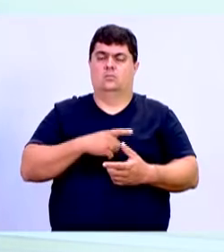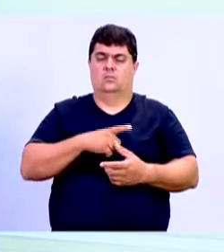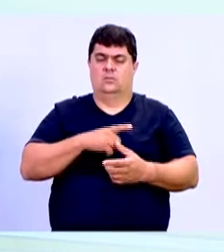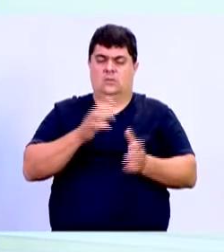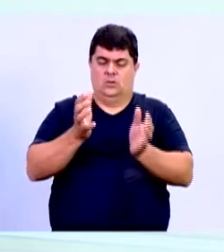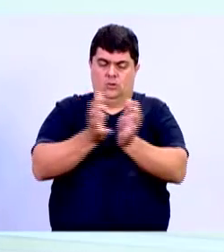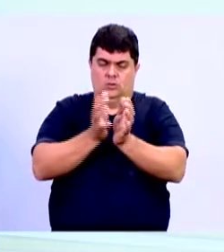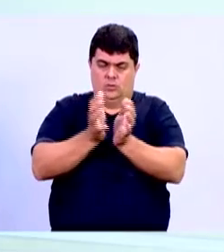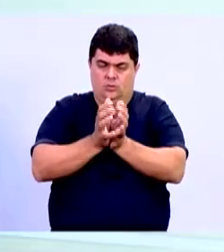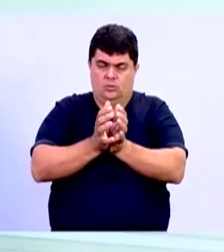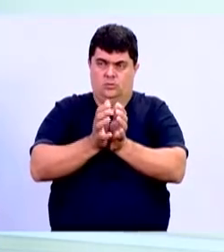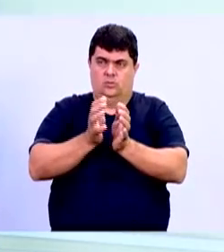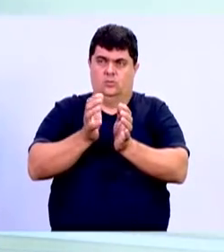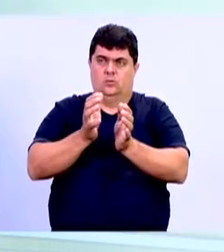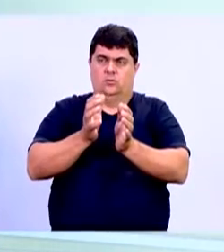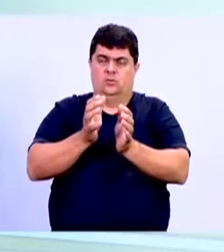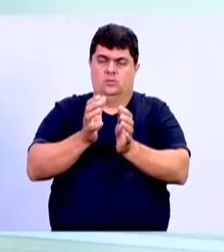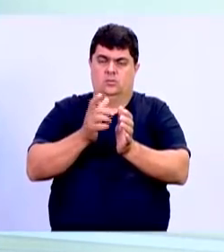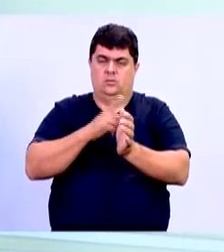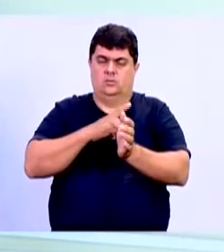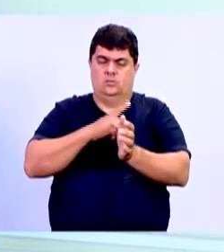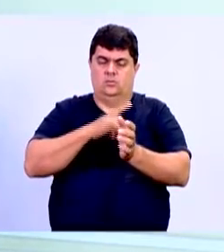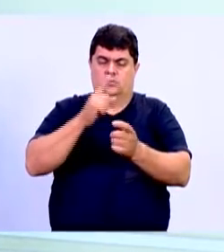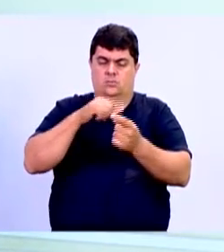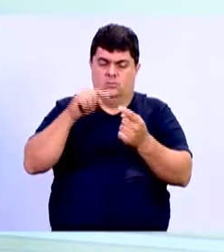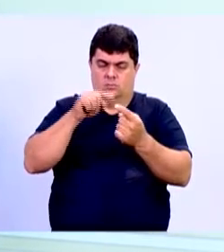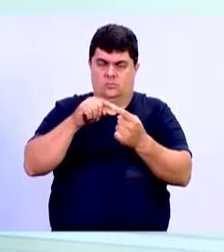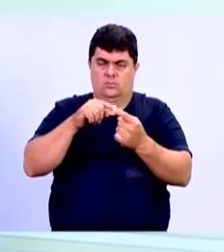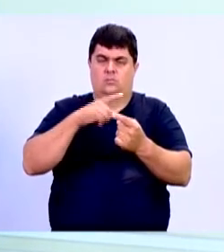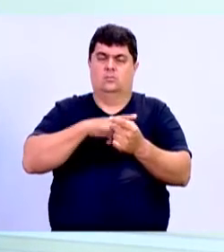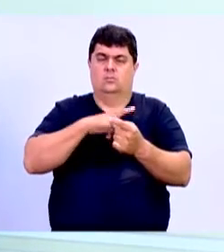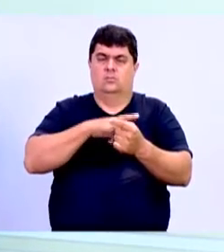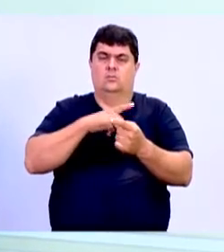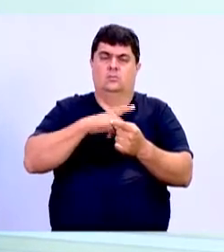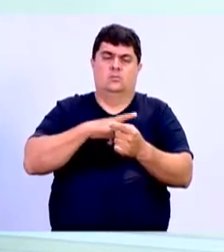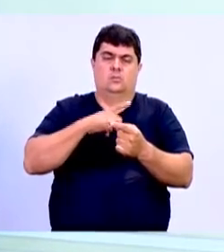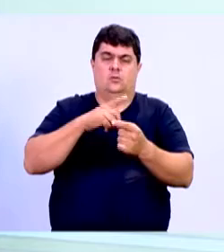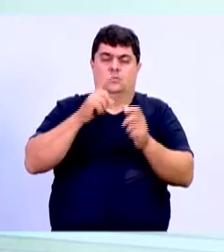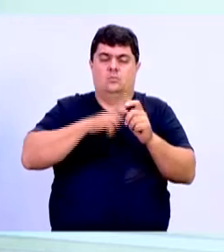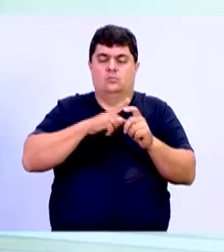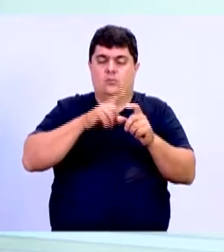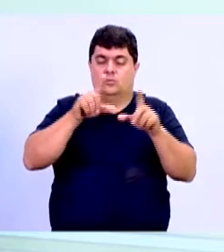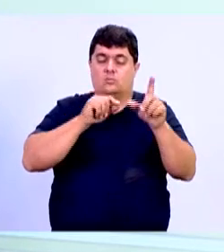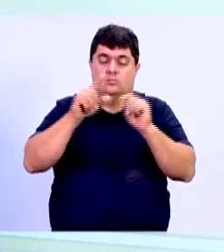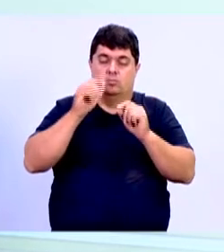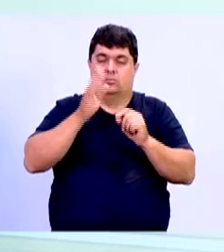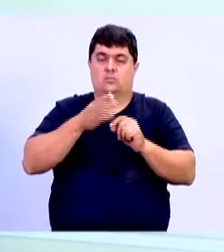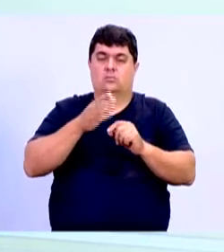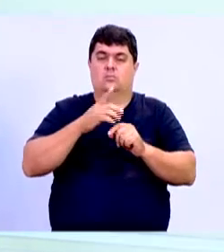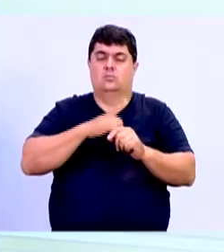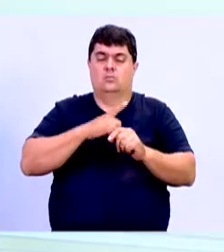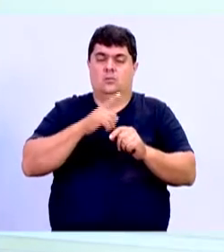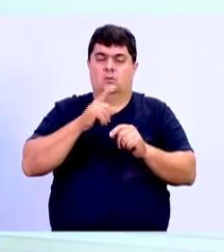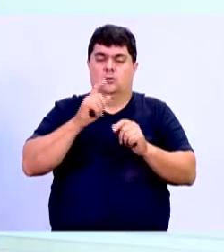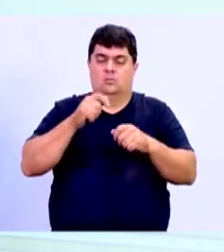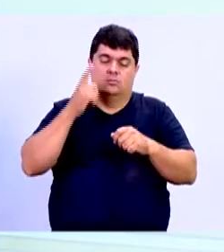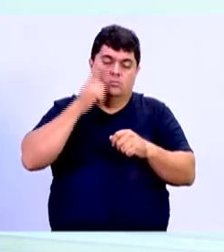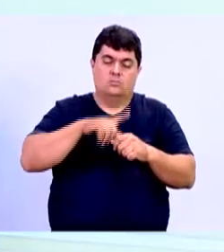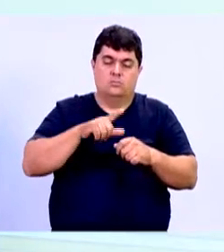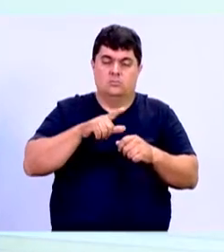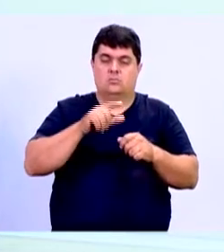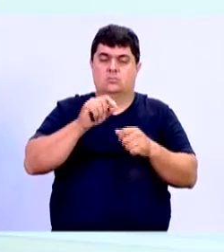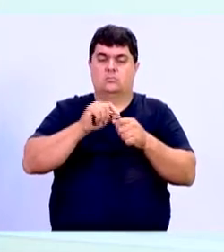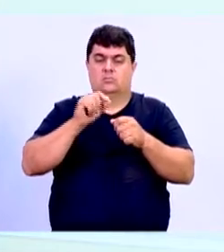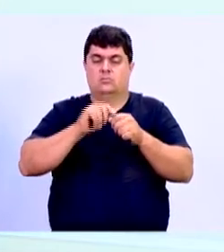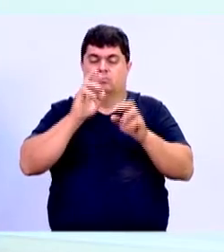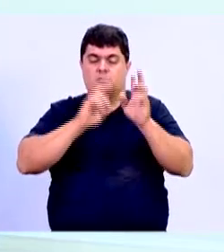time, grupo, equipe com o mesmo objetivo. E por isso o time, né? Então, é com isso que nós conseguimos chegar